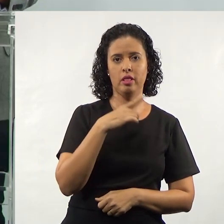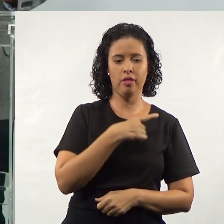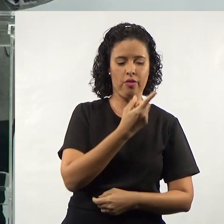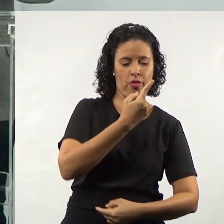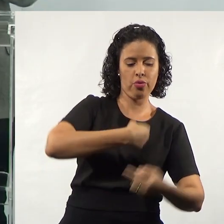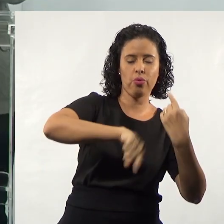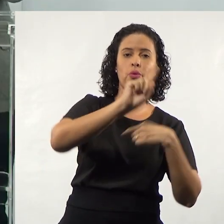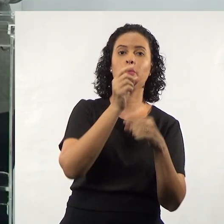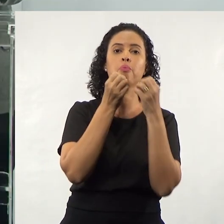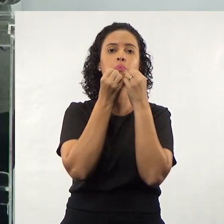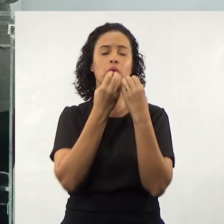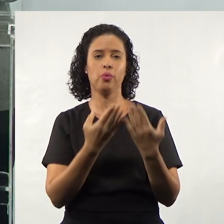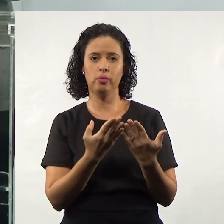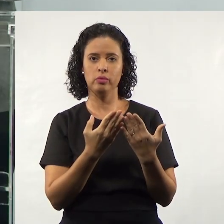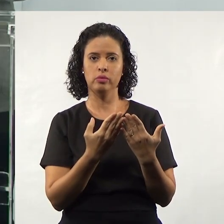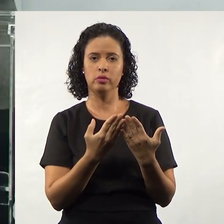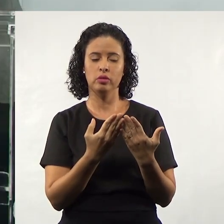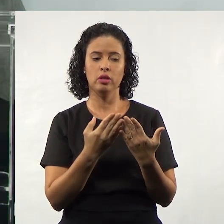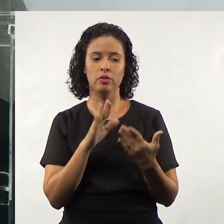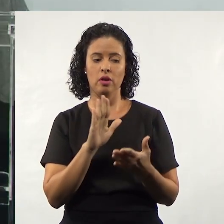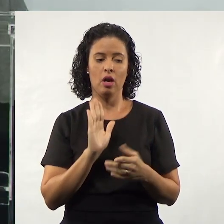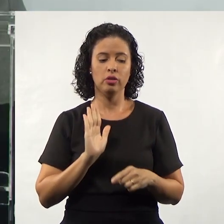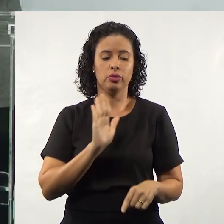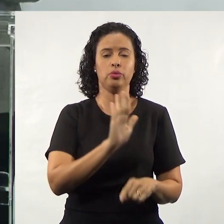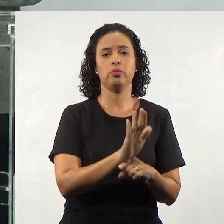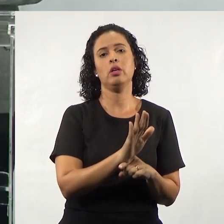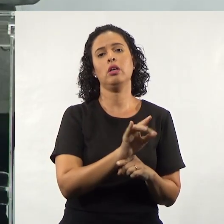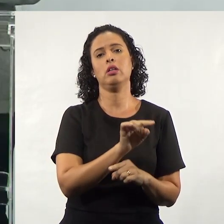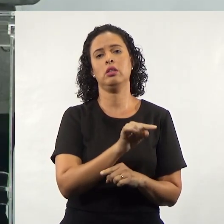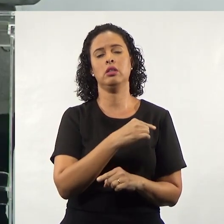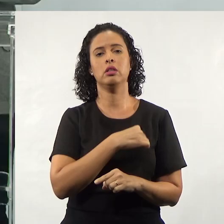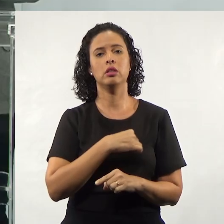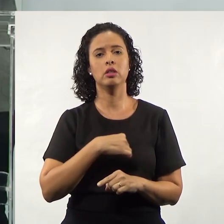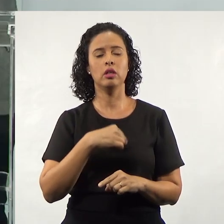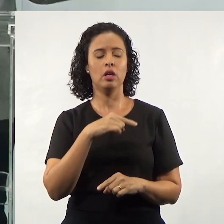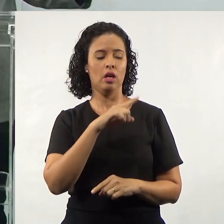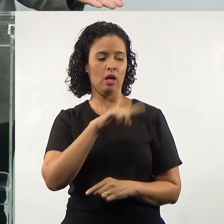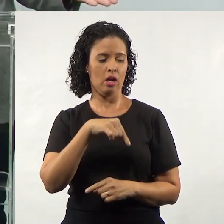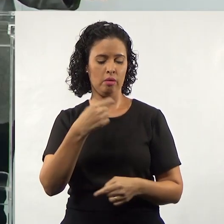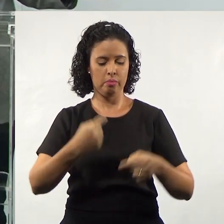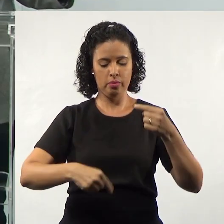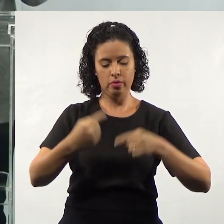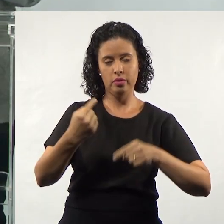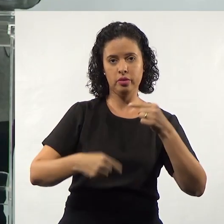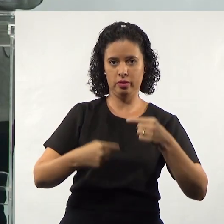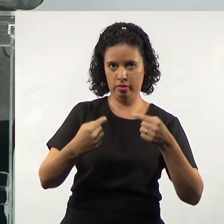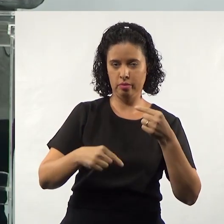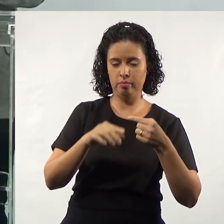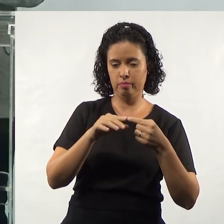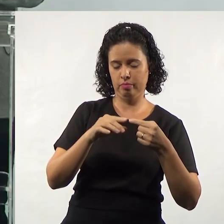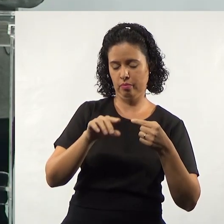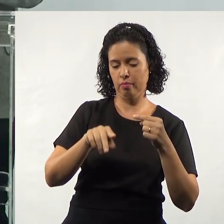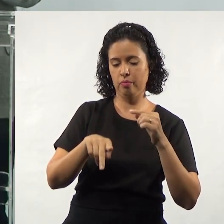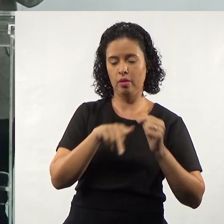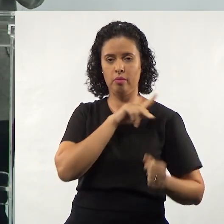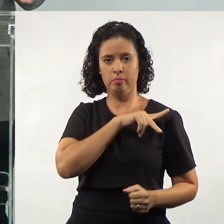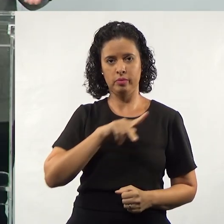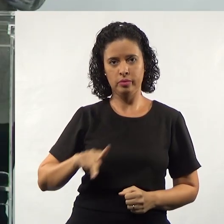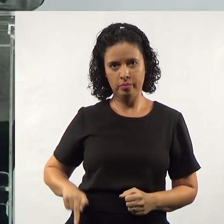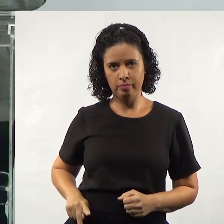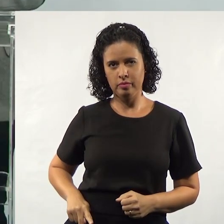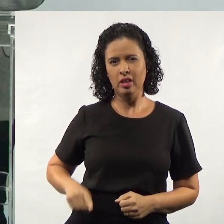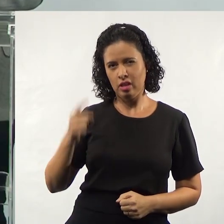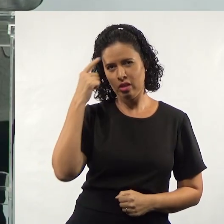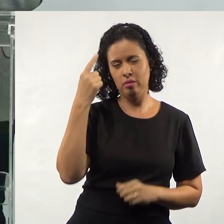criar políticas públicas para facilitar a vida do empresário, assim como foi criada a Lei Geral, a Lei